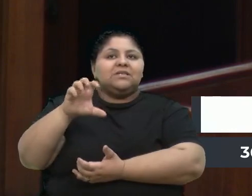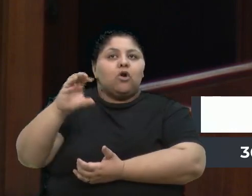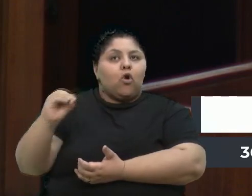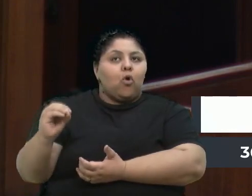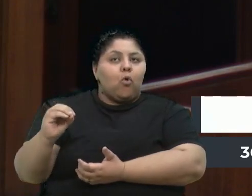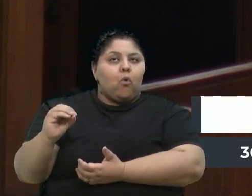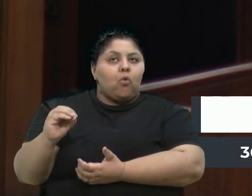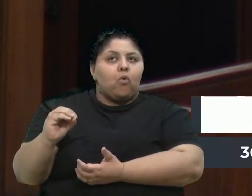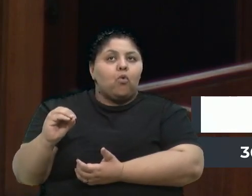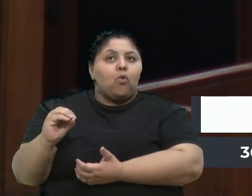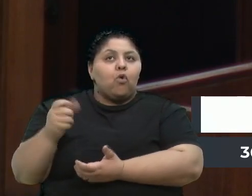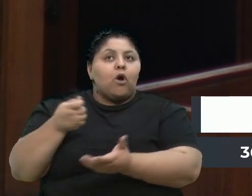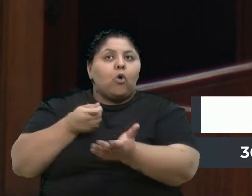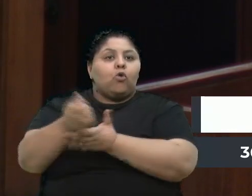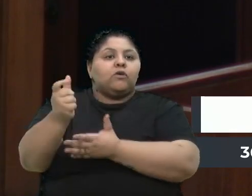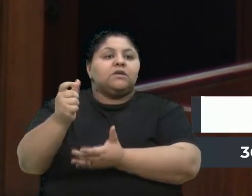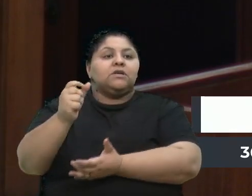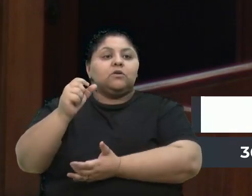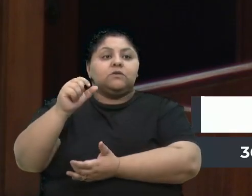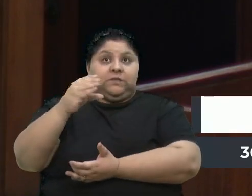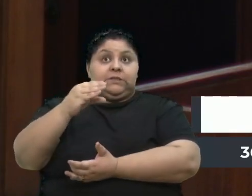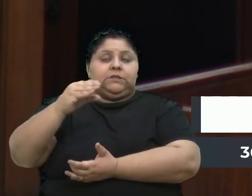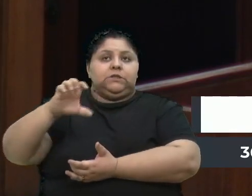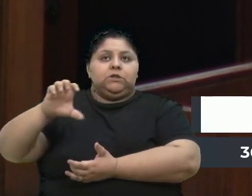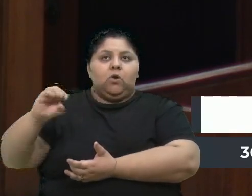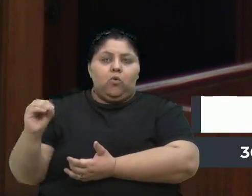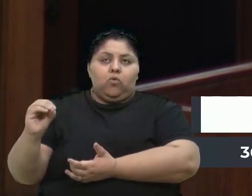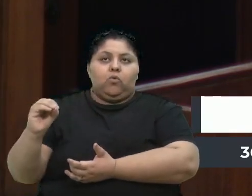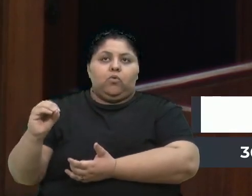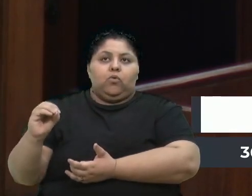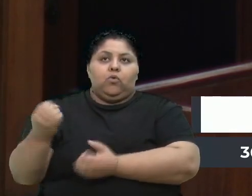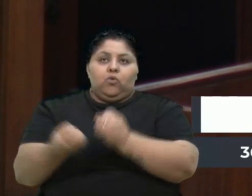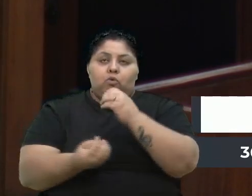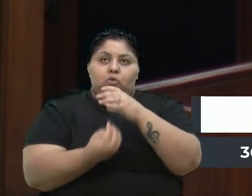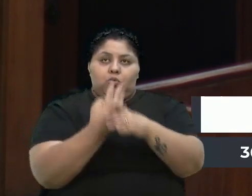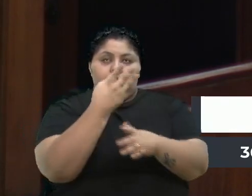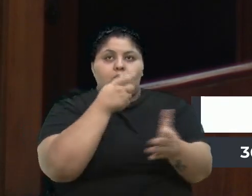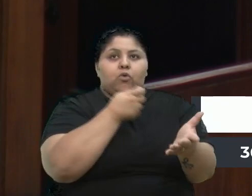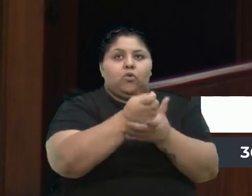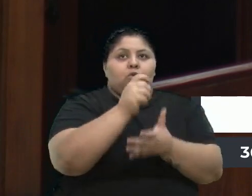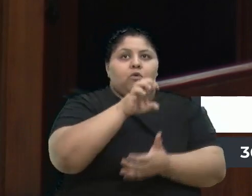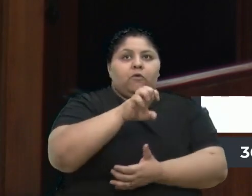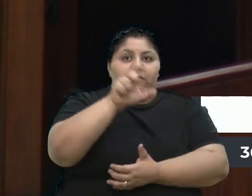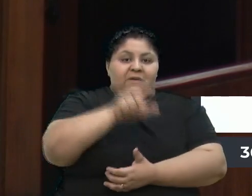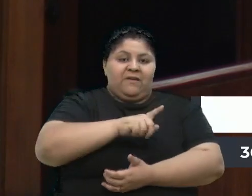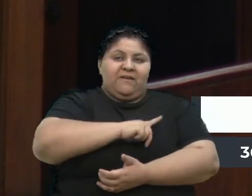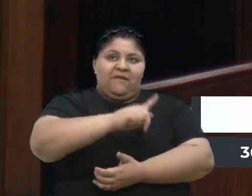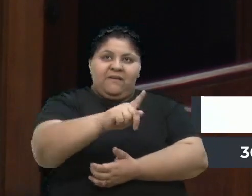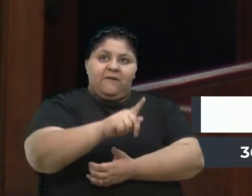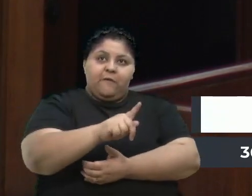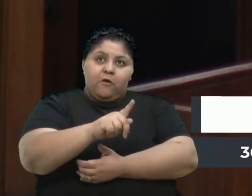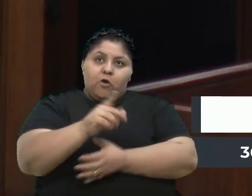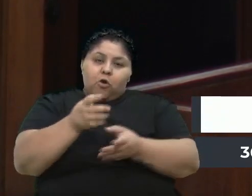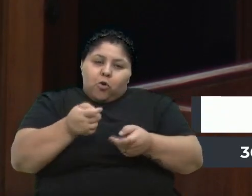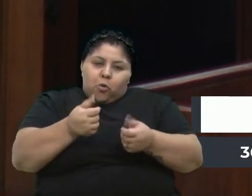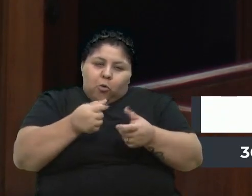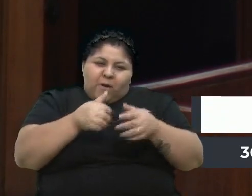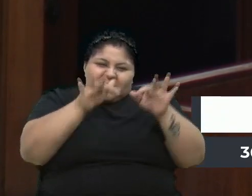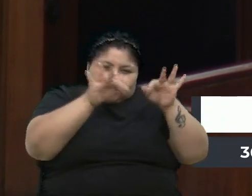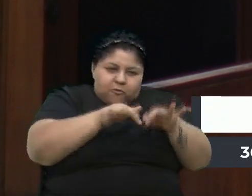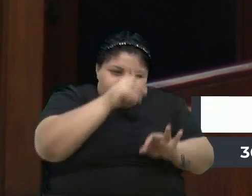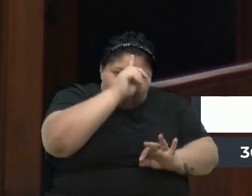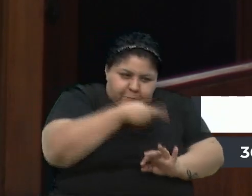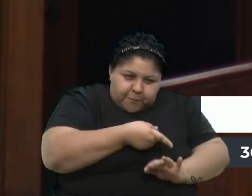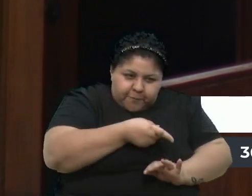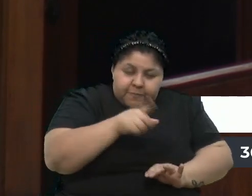A contratação de um CEO na FUX, que foi contratado pelo seu ex-presidente, na reta final do seu mandato. Aliás, eu